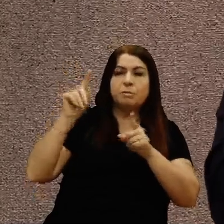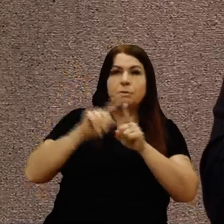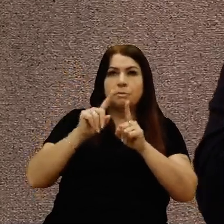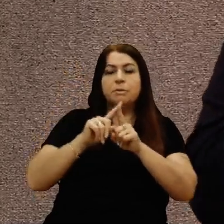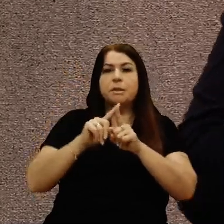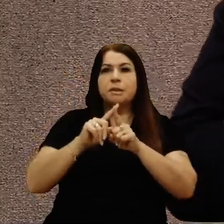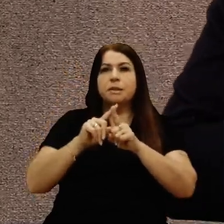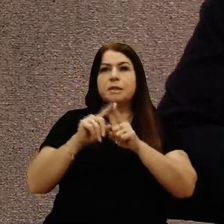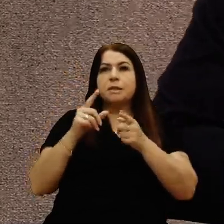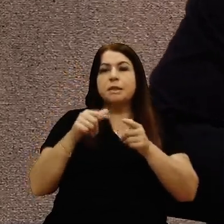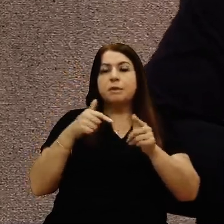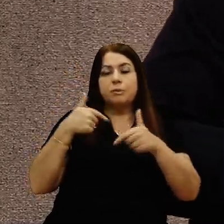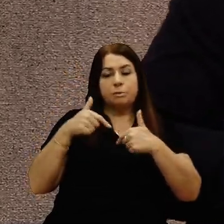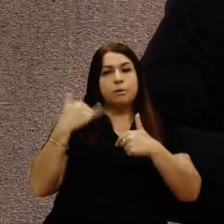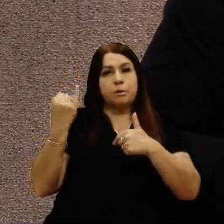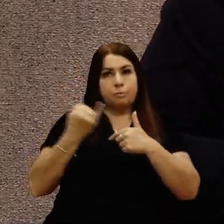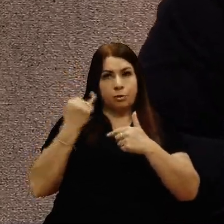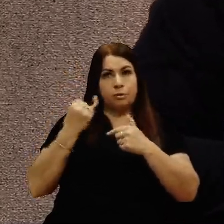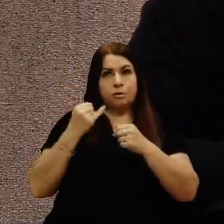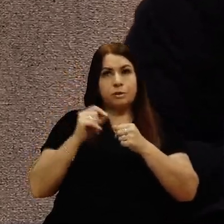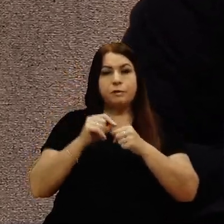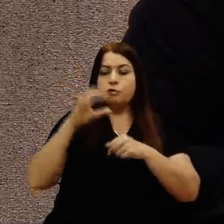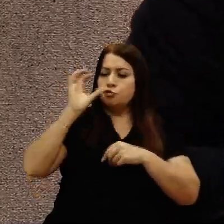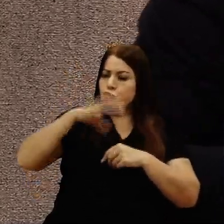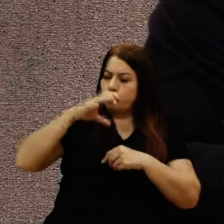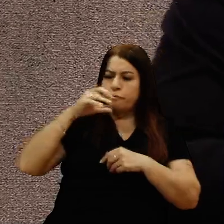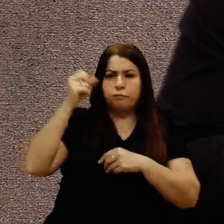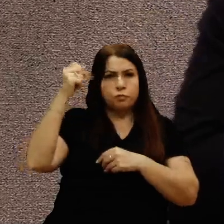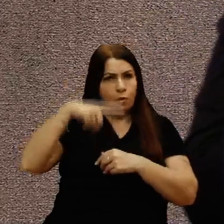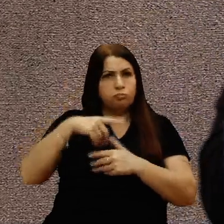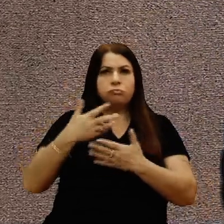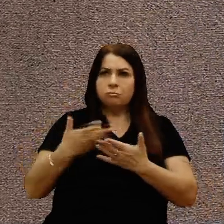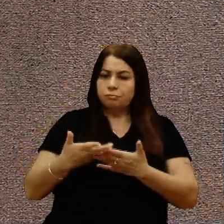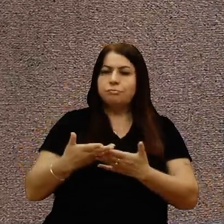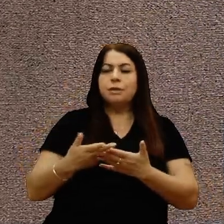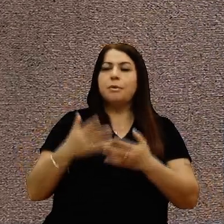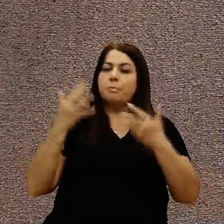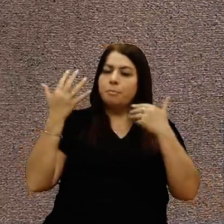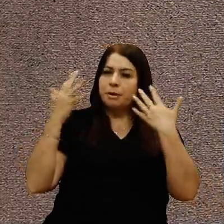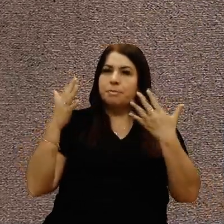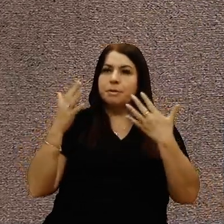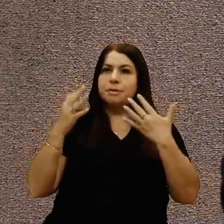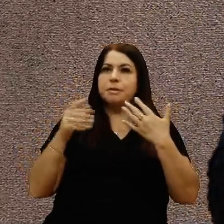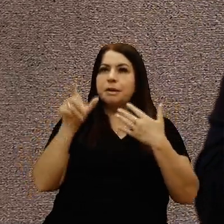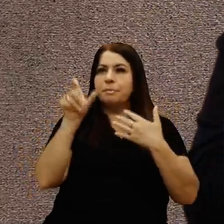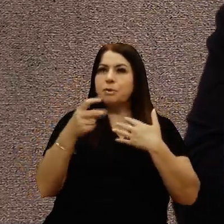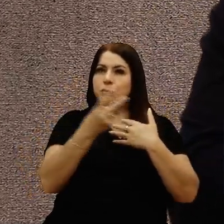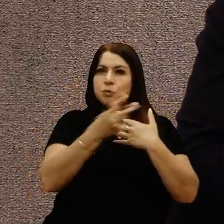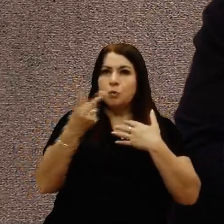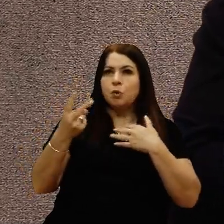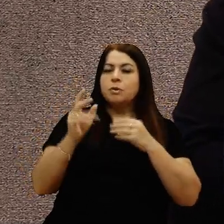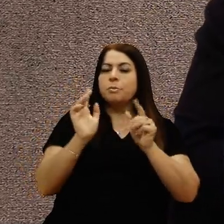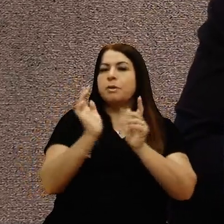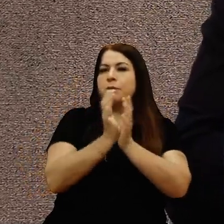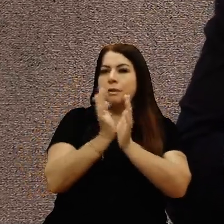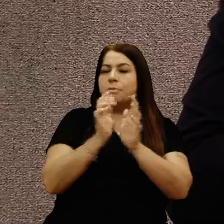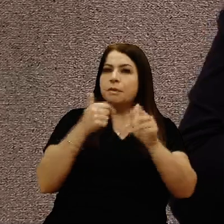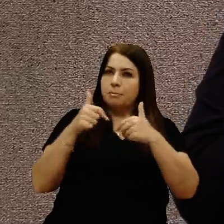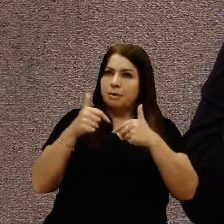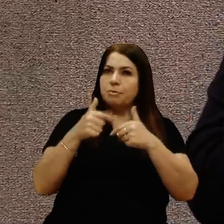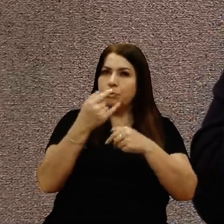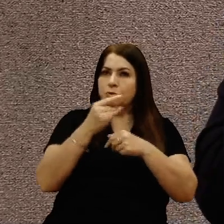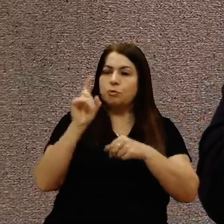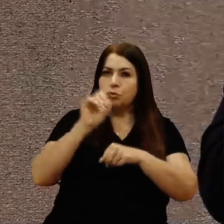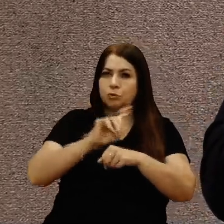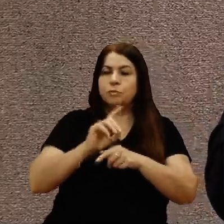tem prestado esse trabalho importante, faça chuva ou faça sol, literalmente. Então, meus parabéns à pessoa destes dois, a todas as equipes que trabalharam aí nos